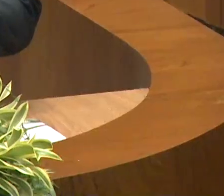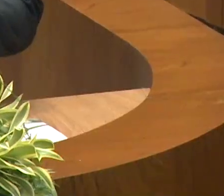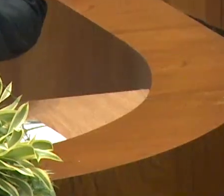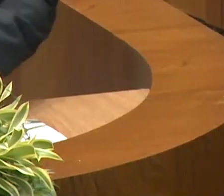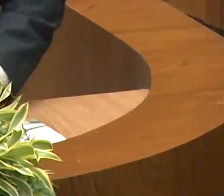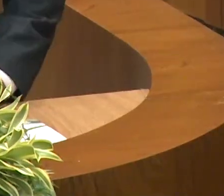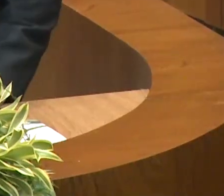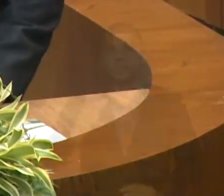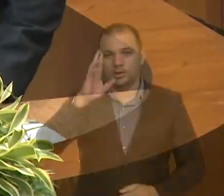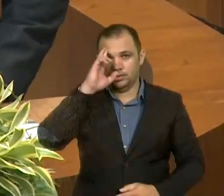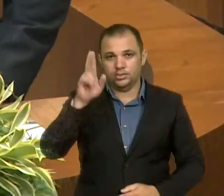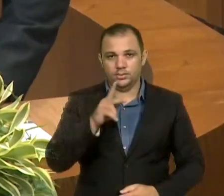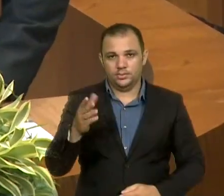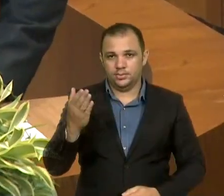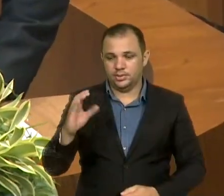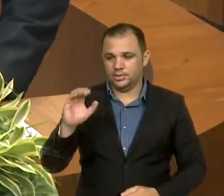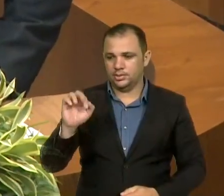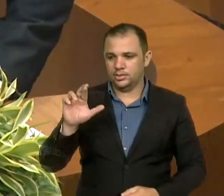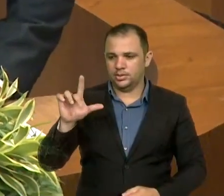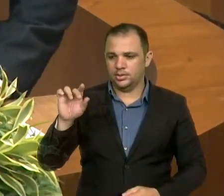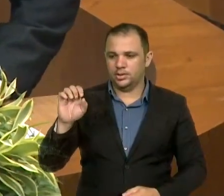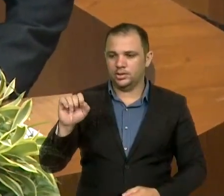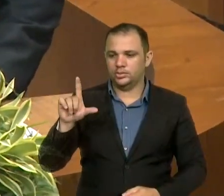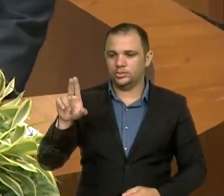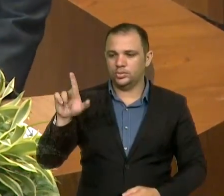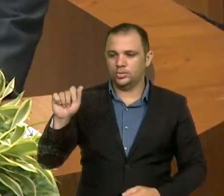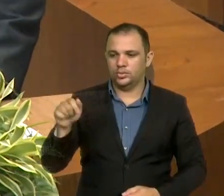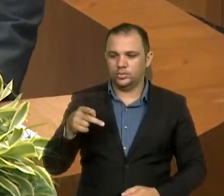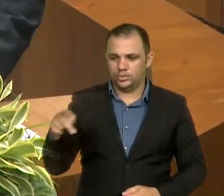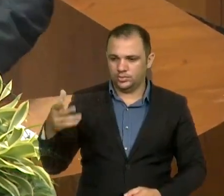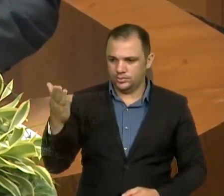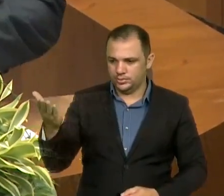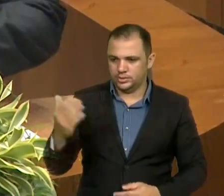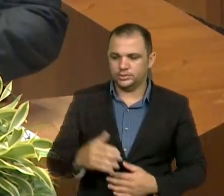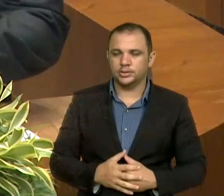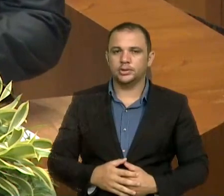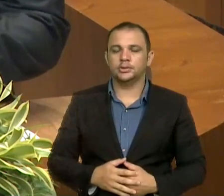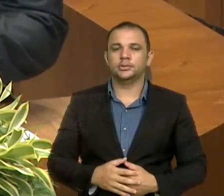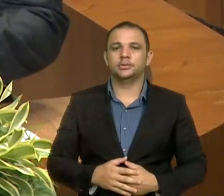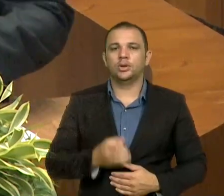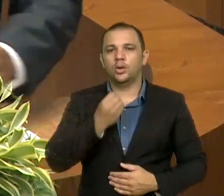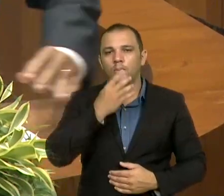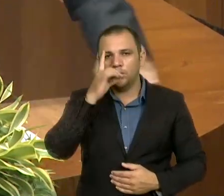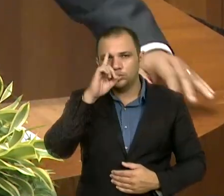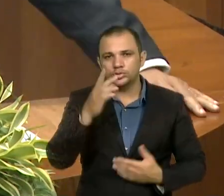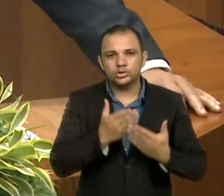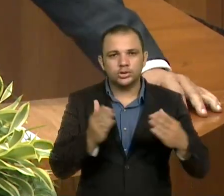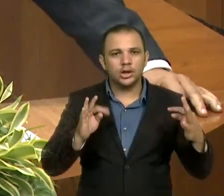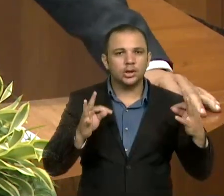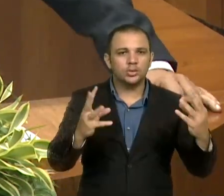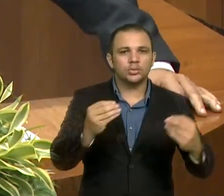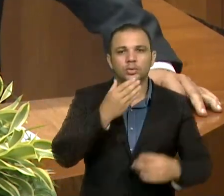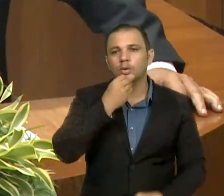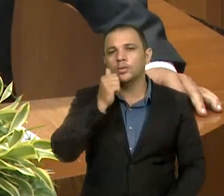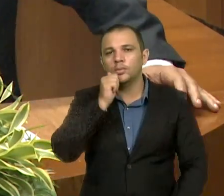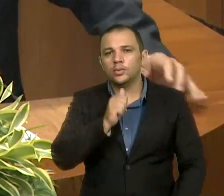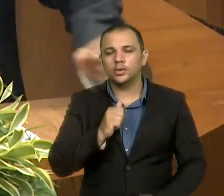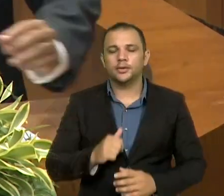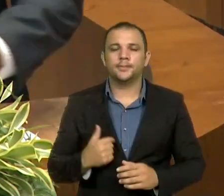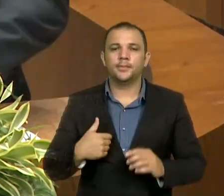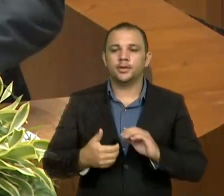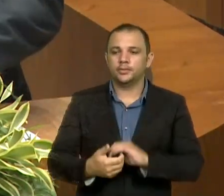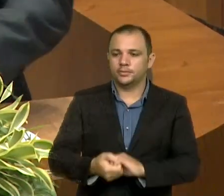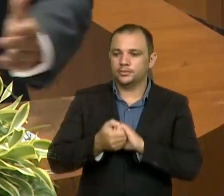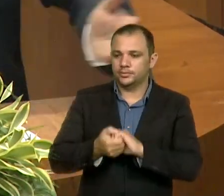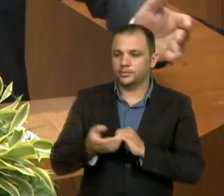Senhor presidente Carlos Lula, hein? Senhor presidente em exercício Carlos Lula, bom dia a todos e a todas. Saúdo